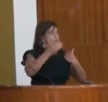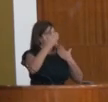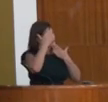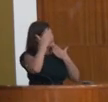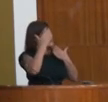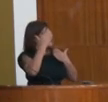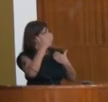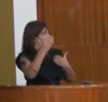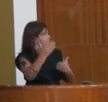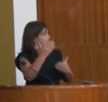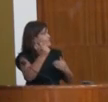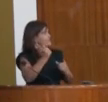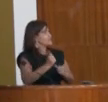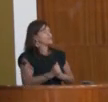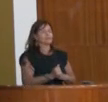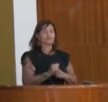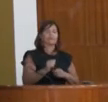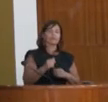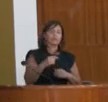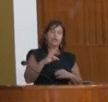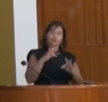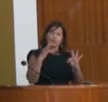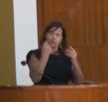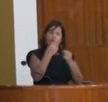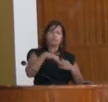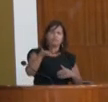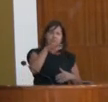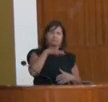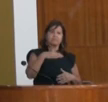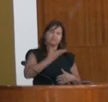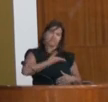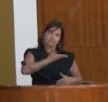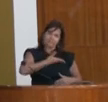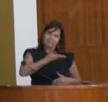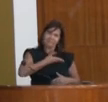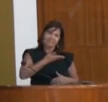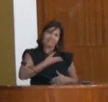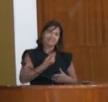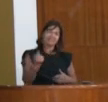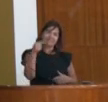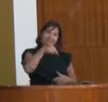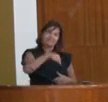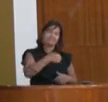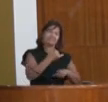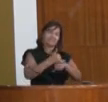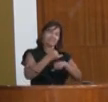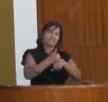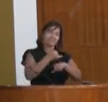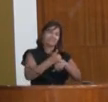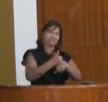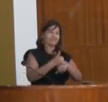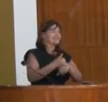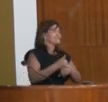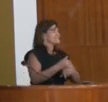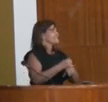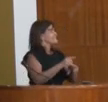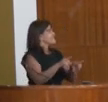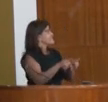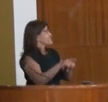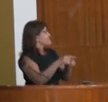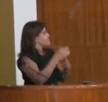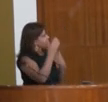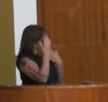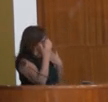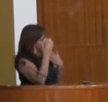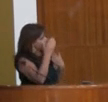Obrigado a todos os companheiros de trabalho da TV ALERJ pela presença aqui na nossa cidade. Queria agradecer também